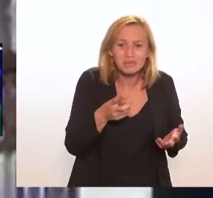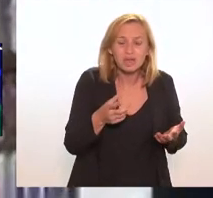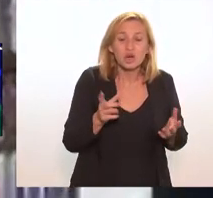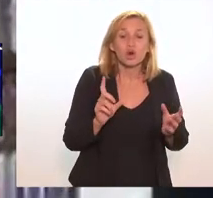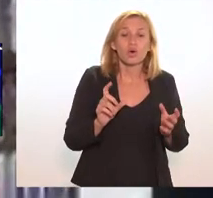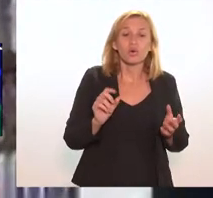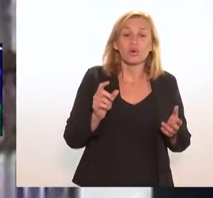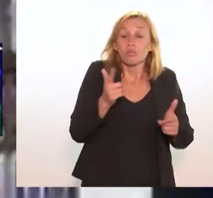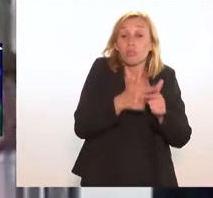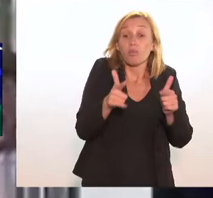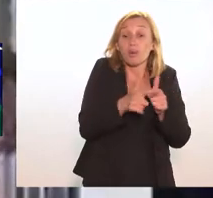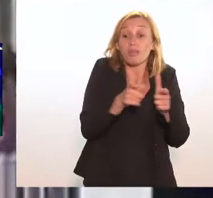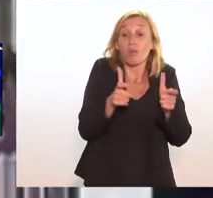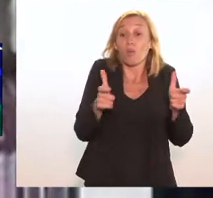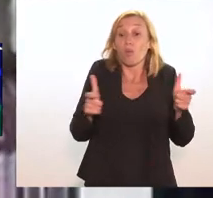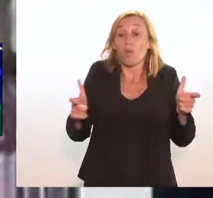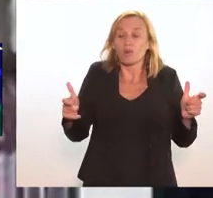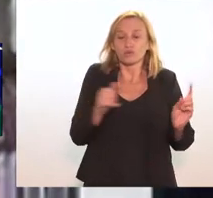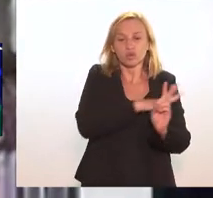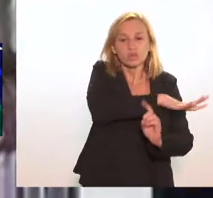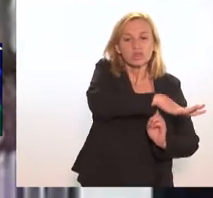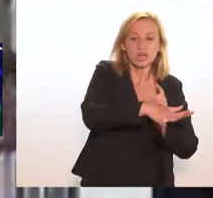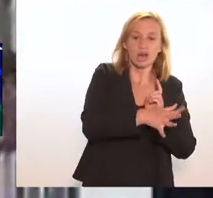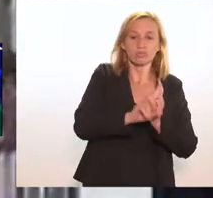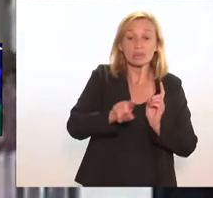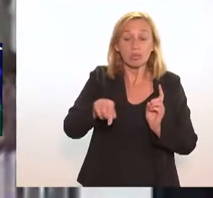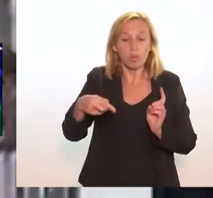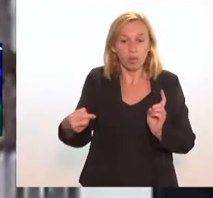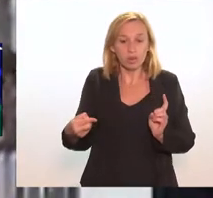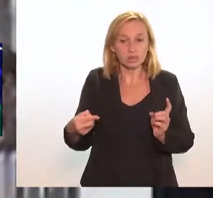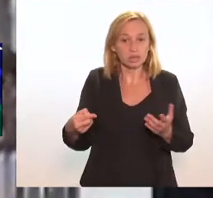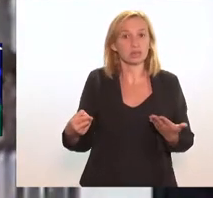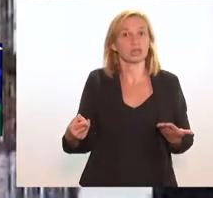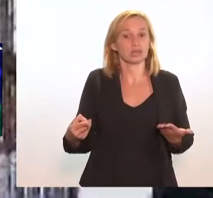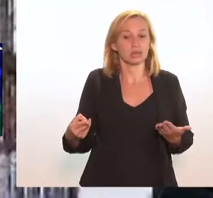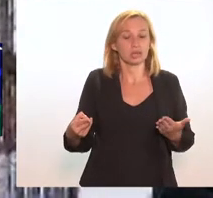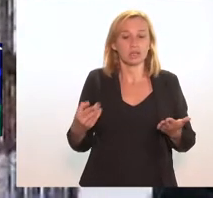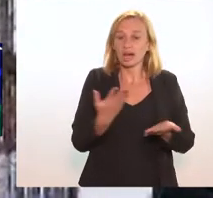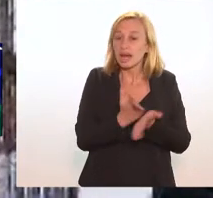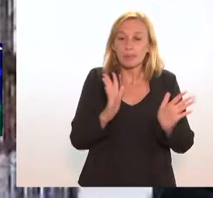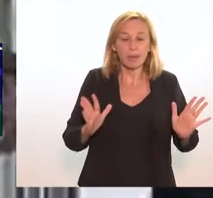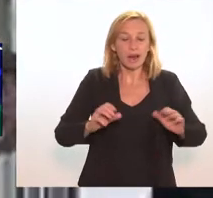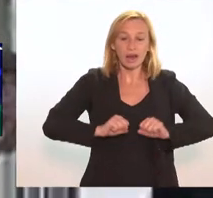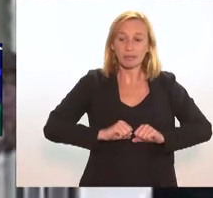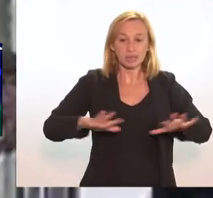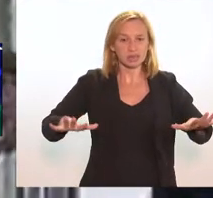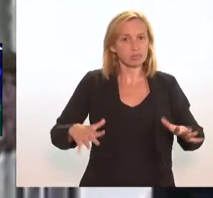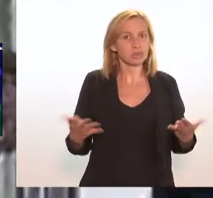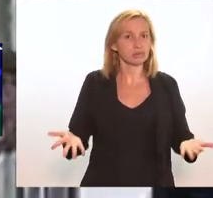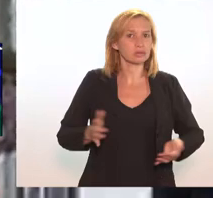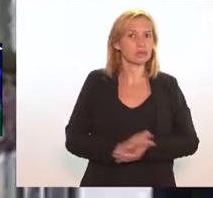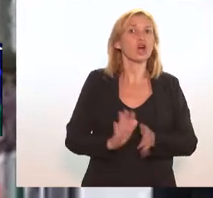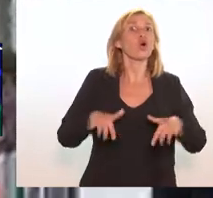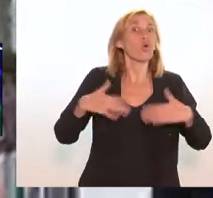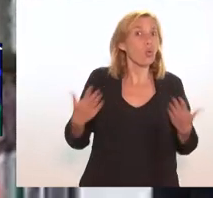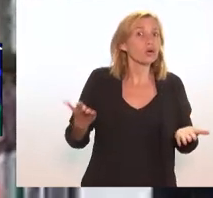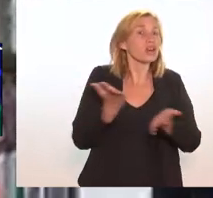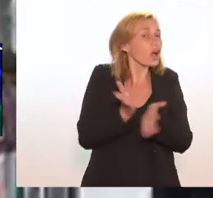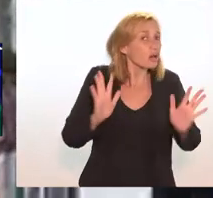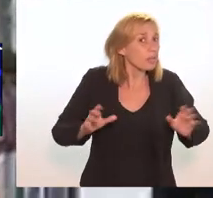o problema social quando passar essa pandemia. Quando passar